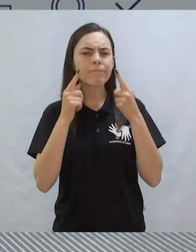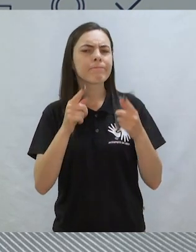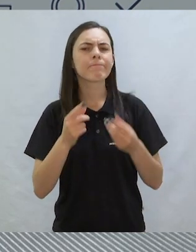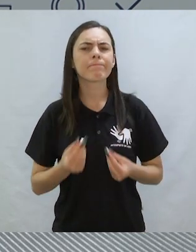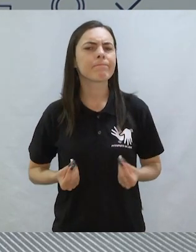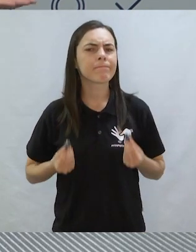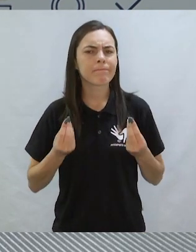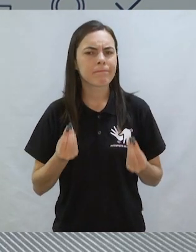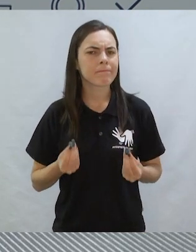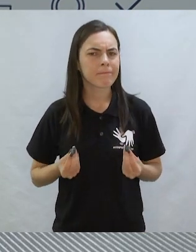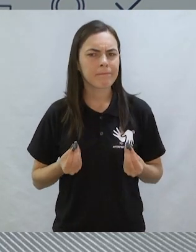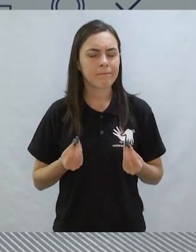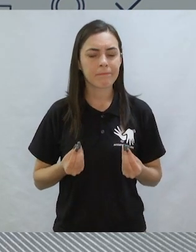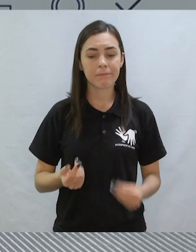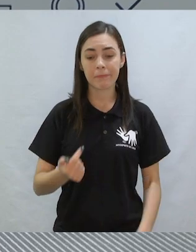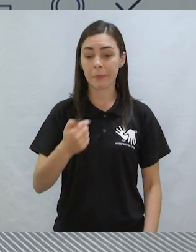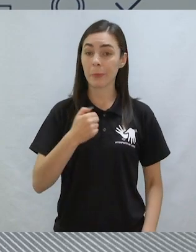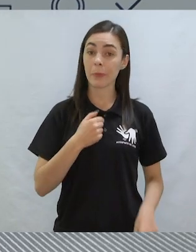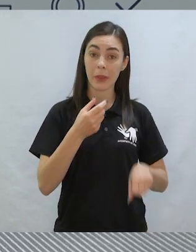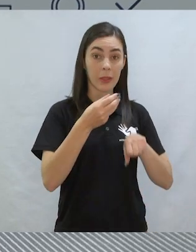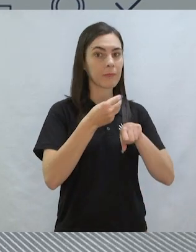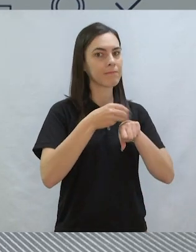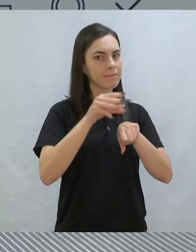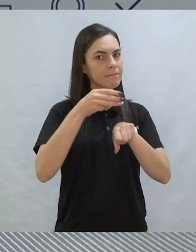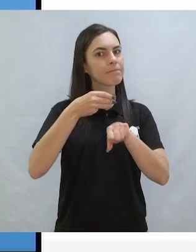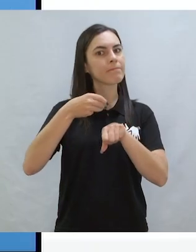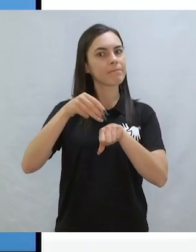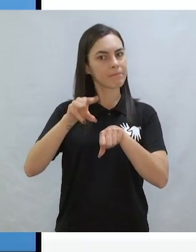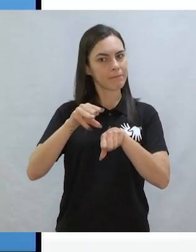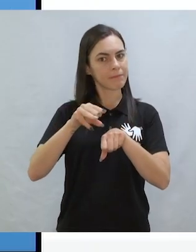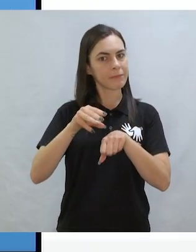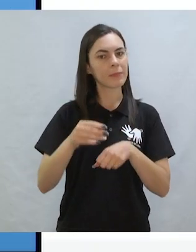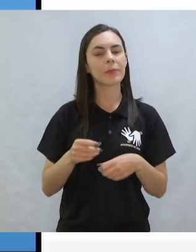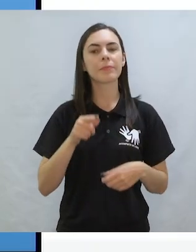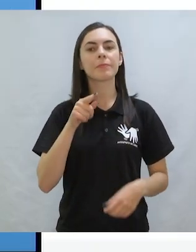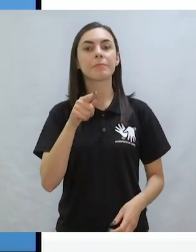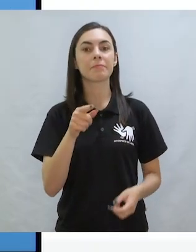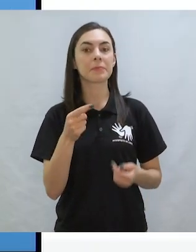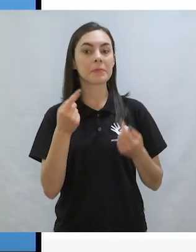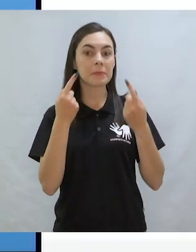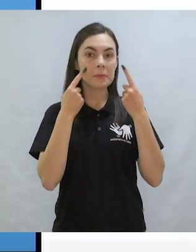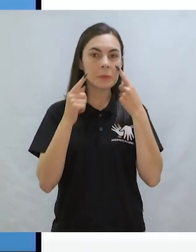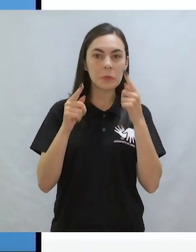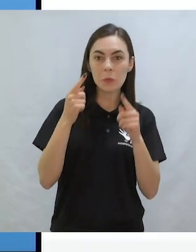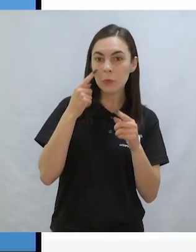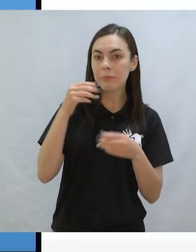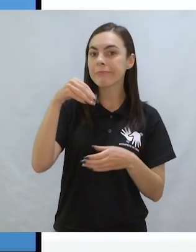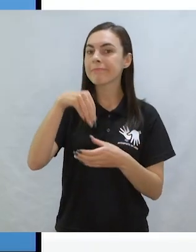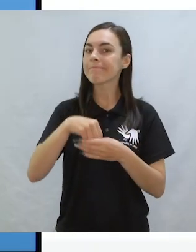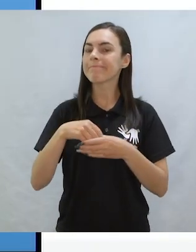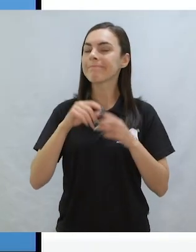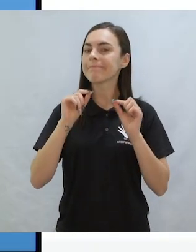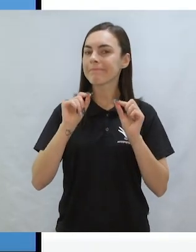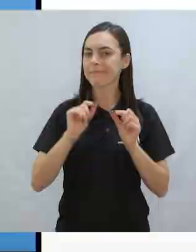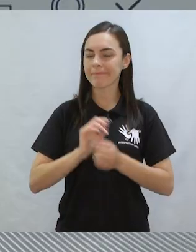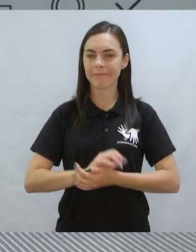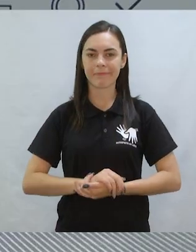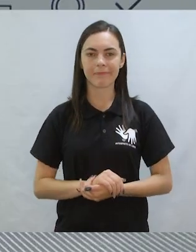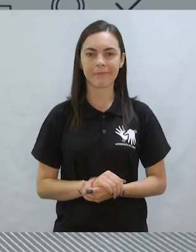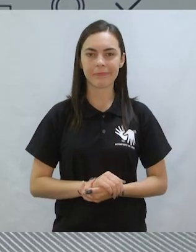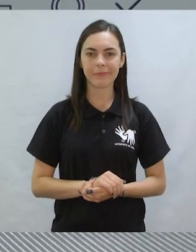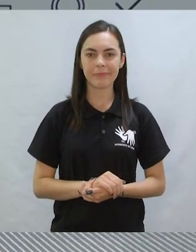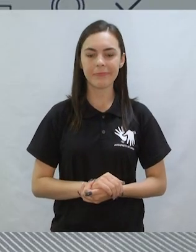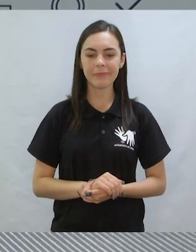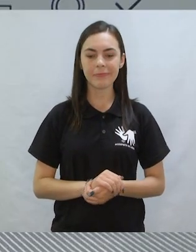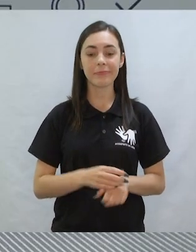nós vamos descobrir juntos? A professora vai dar algumas dicas para saber o que tem aqui dentro. Então, presta atenção,